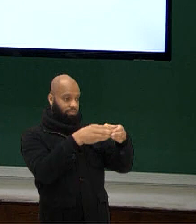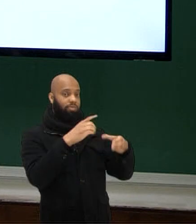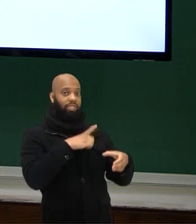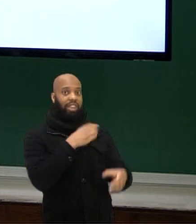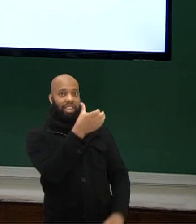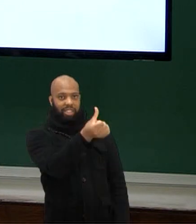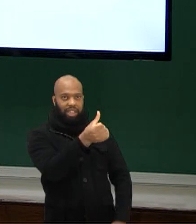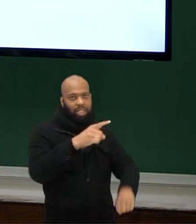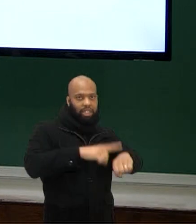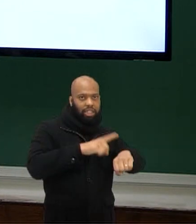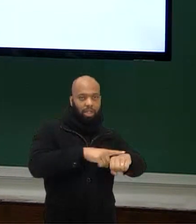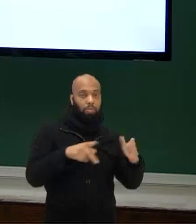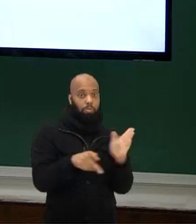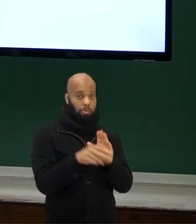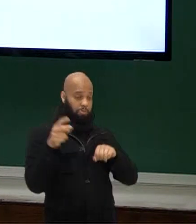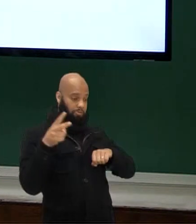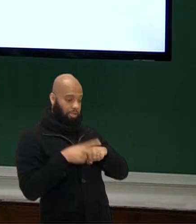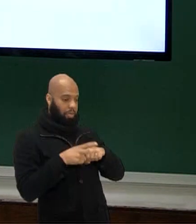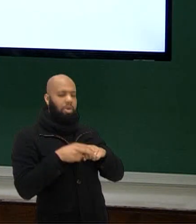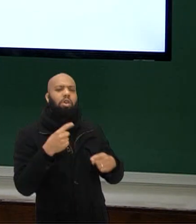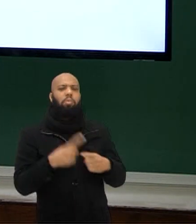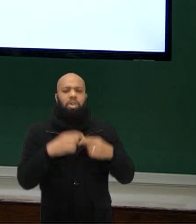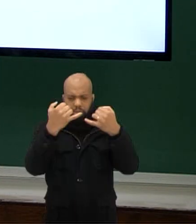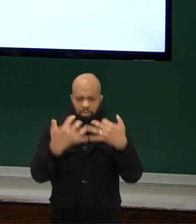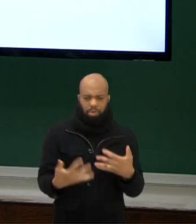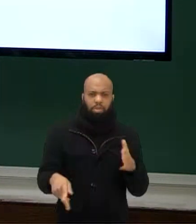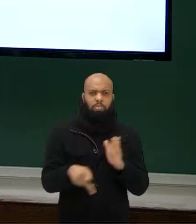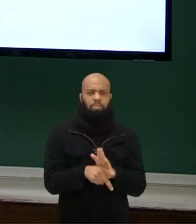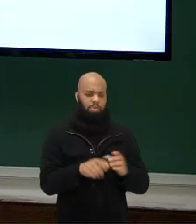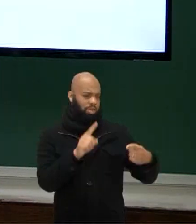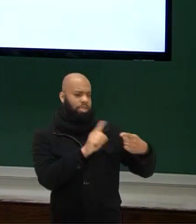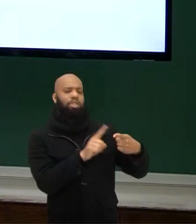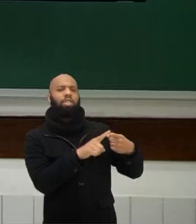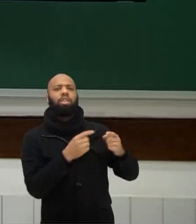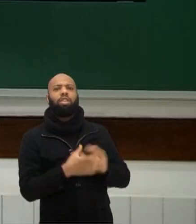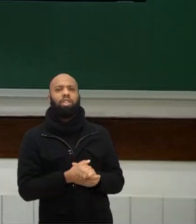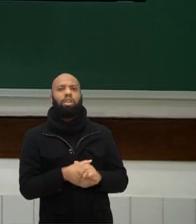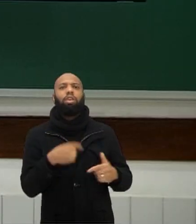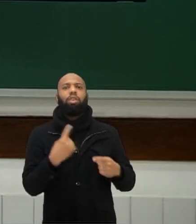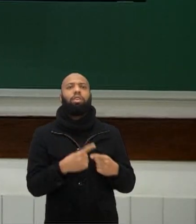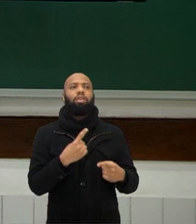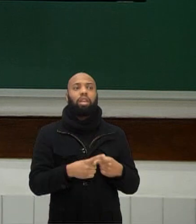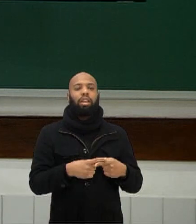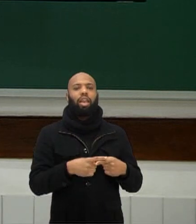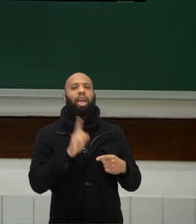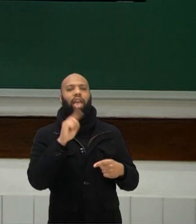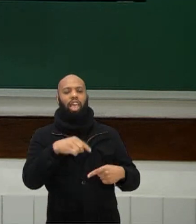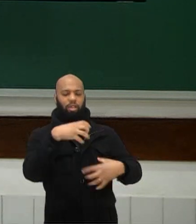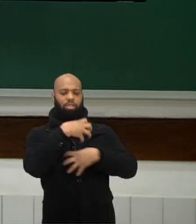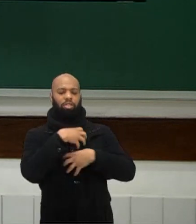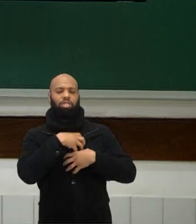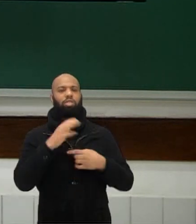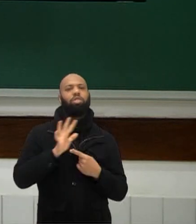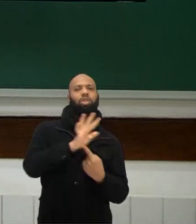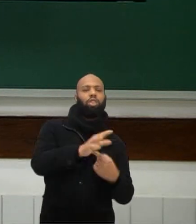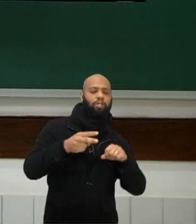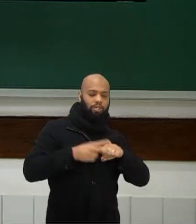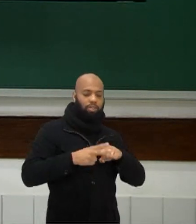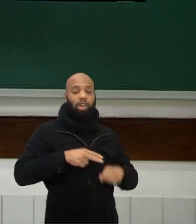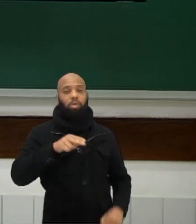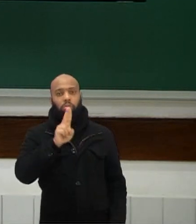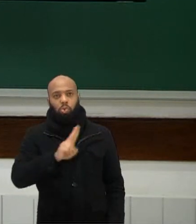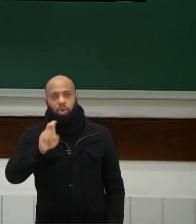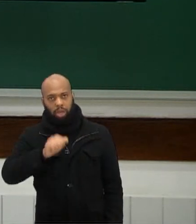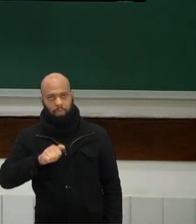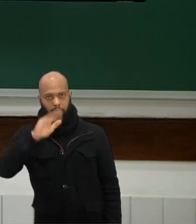6 tempos verbais. Professor, por que você está falando tanto do modo indicativo? Porque normalmente é o modo verbal que a gente mais